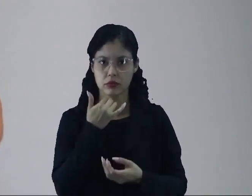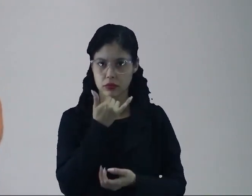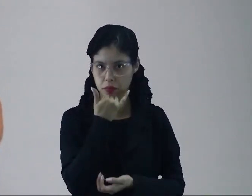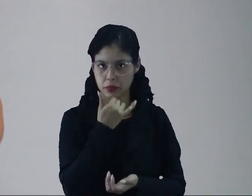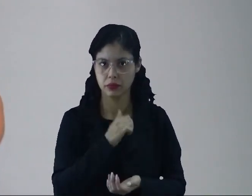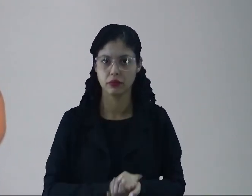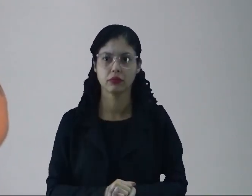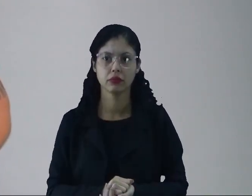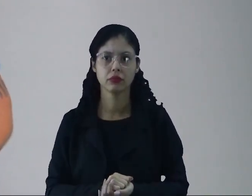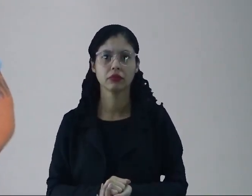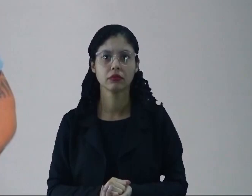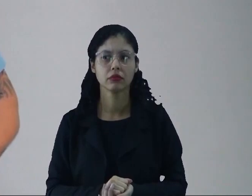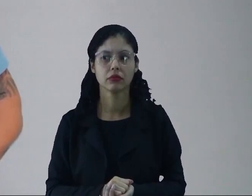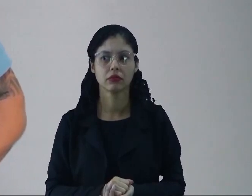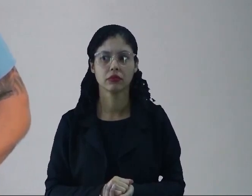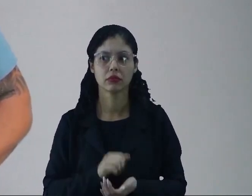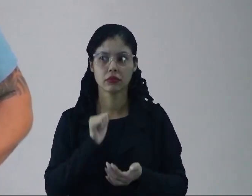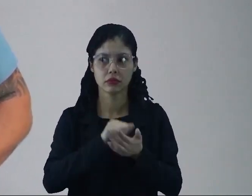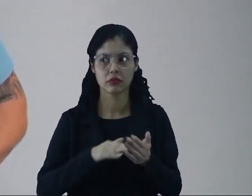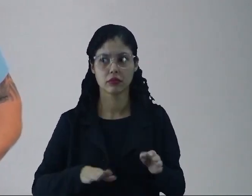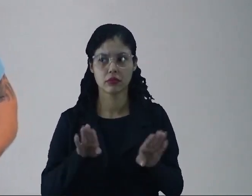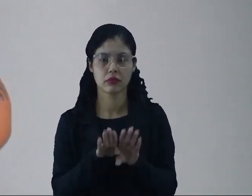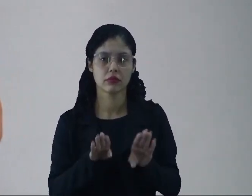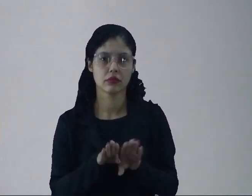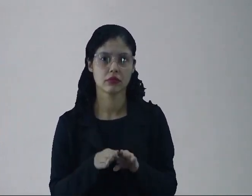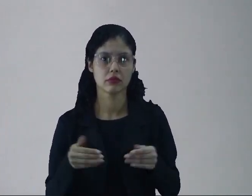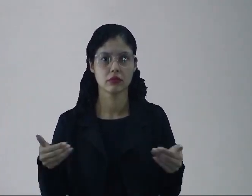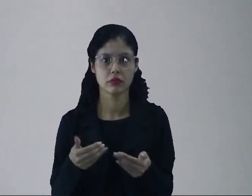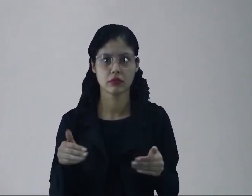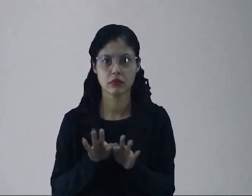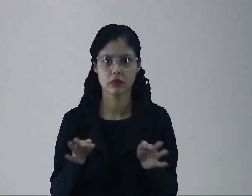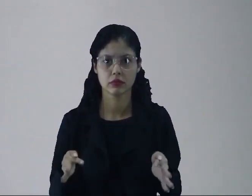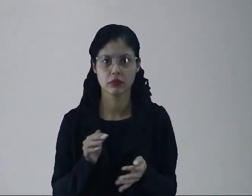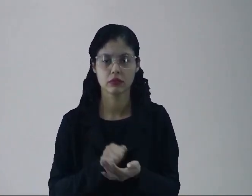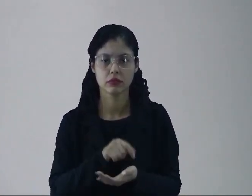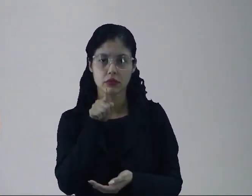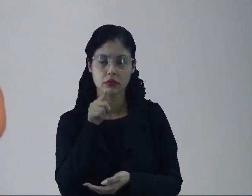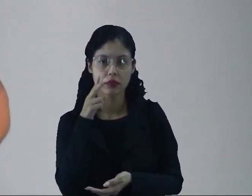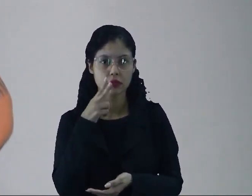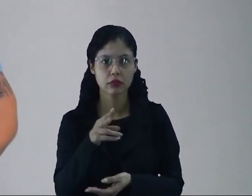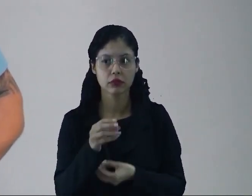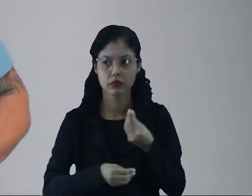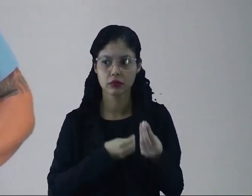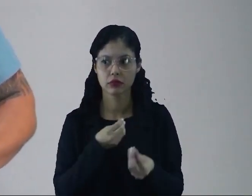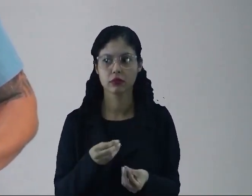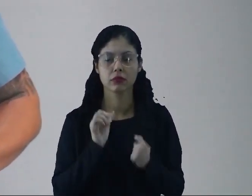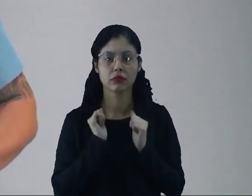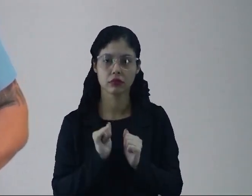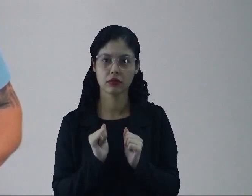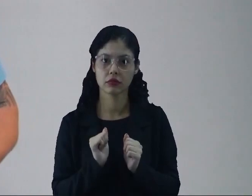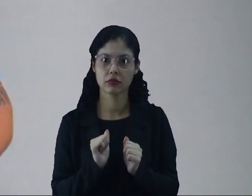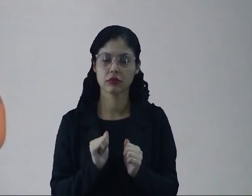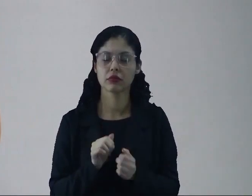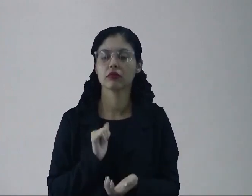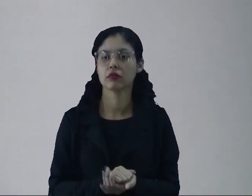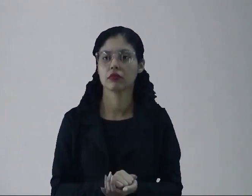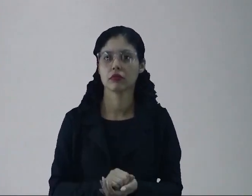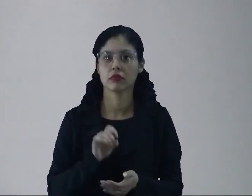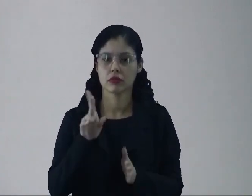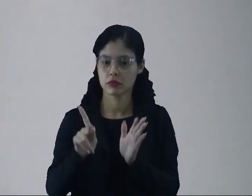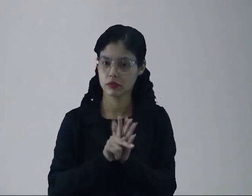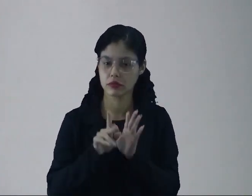perdão, tá? Então vamos para o nosso exercício de hoje, um exercício simples para vocês verem como é que pode ser cobrado citologia,